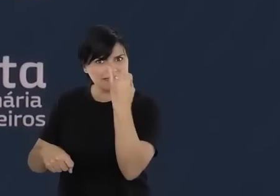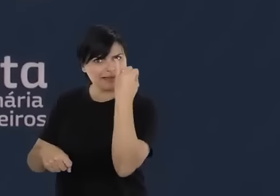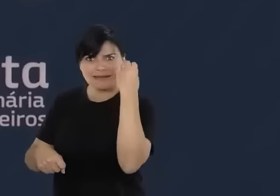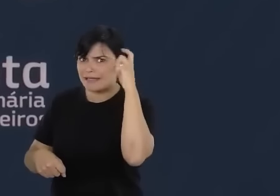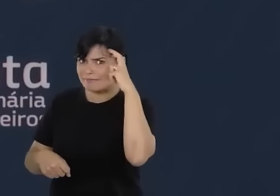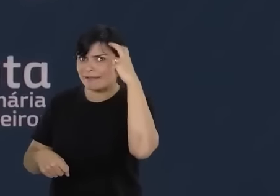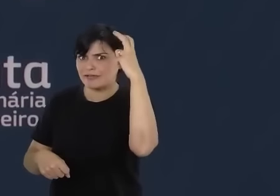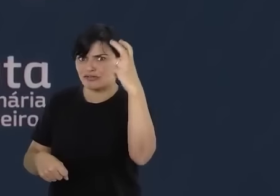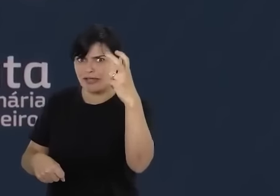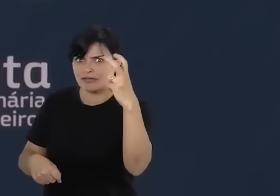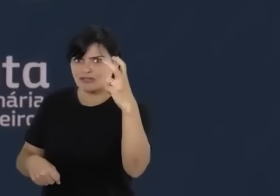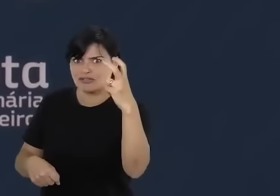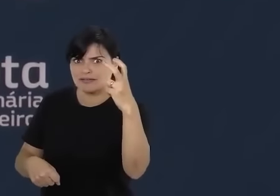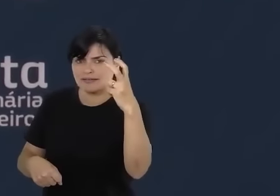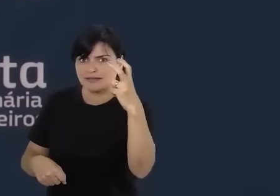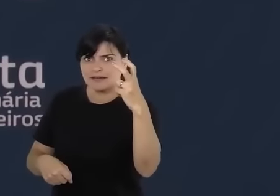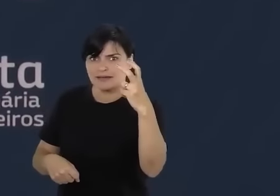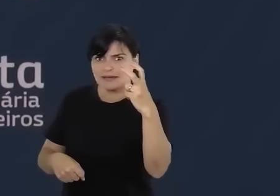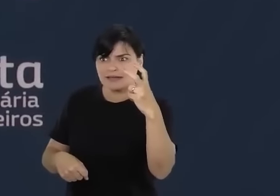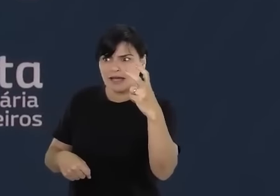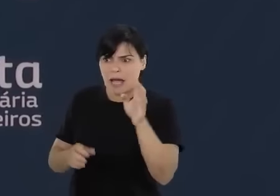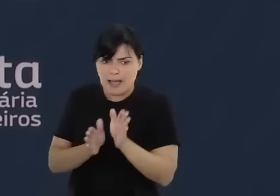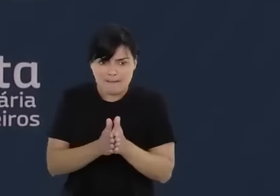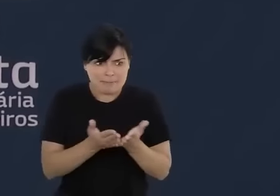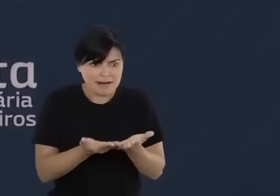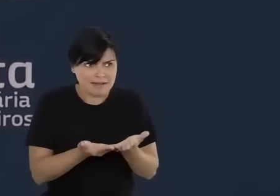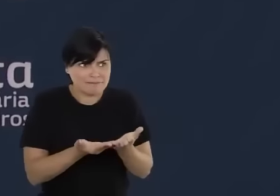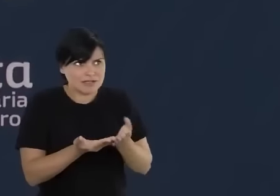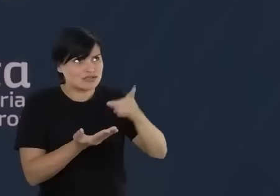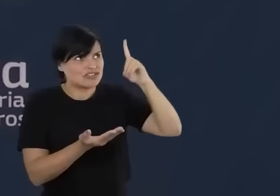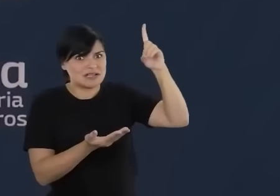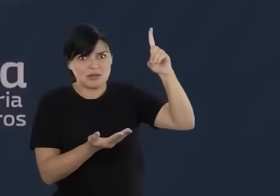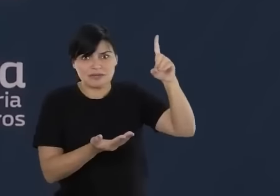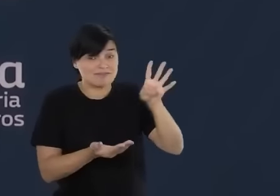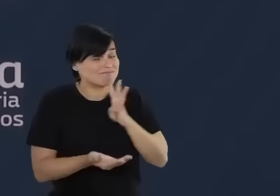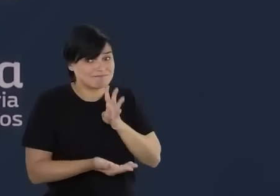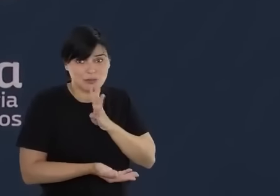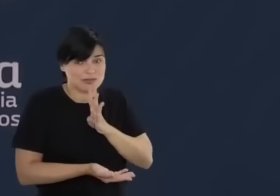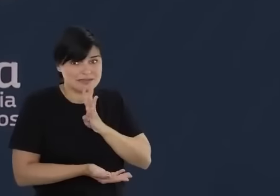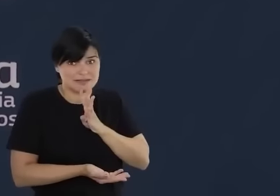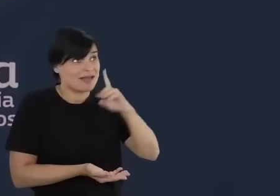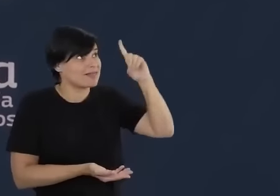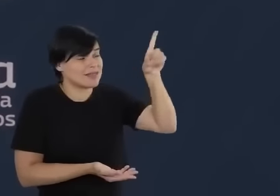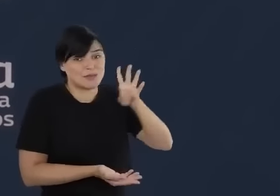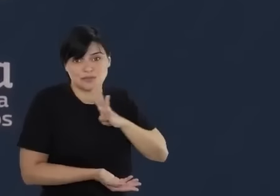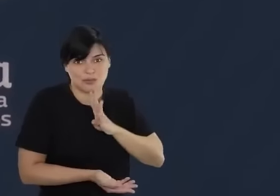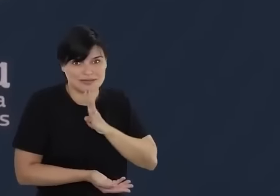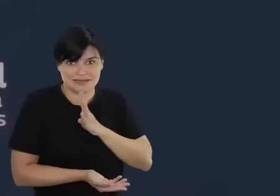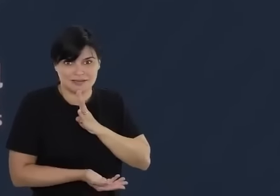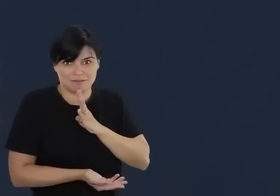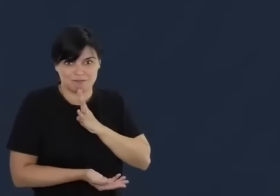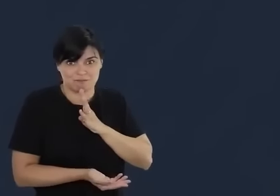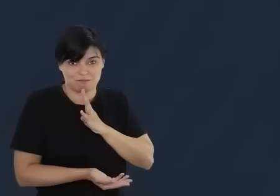tagarela paraa cidade mais intelectual do mundo Deus era desconhecido então